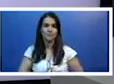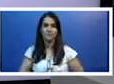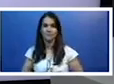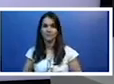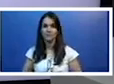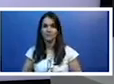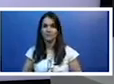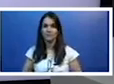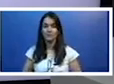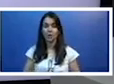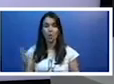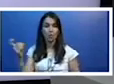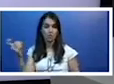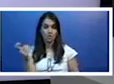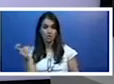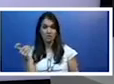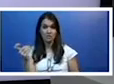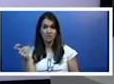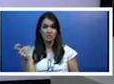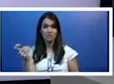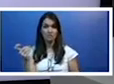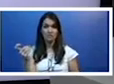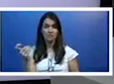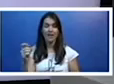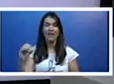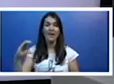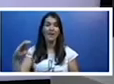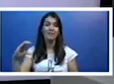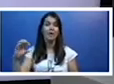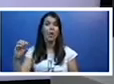O x em relação ao 32 é o cateto oposto.